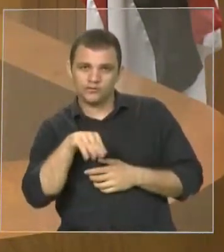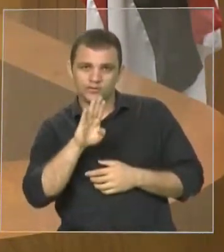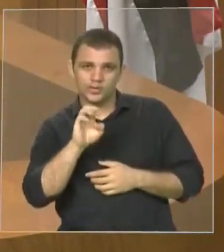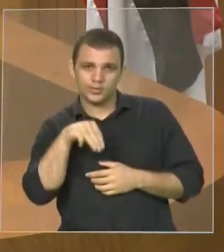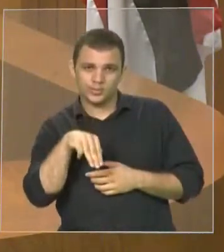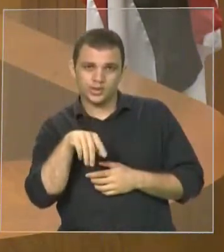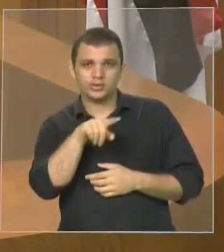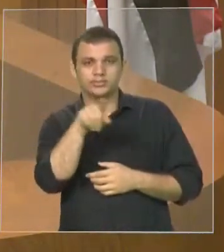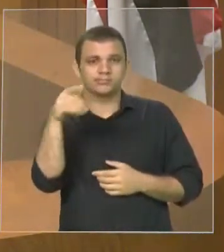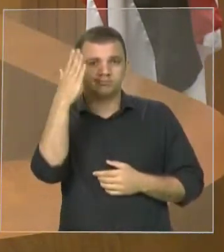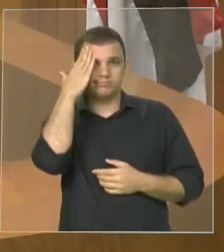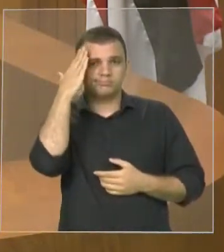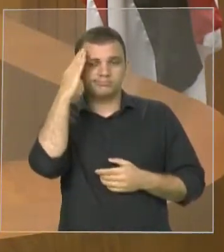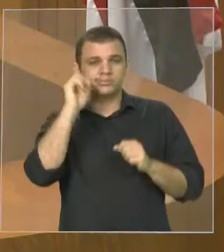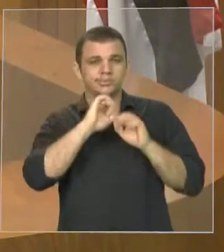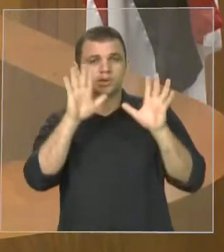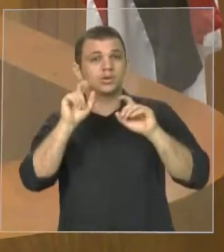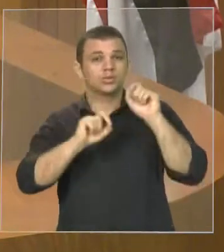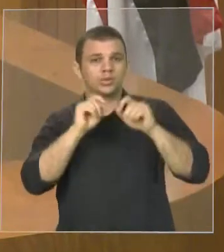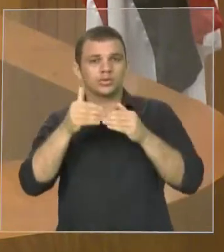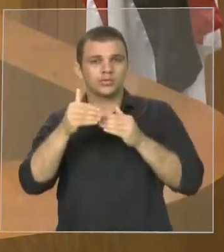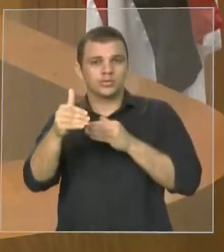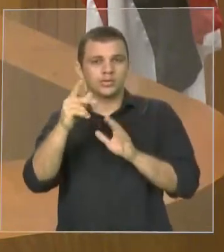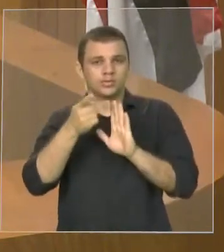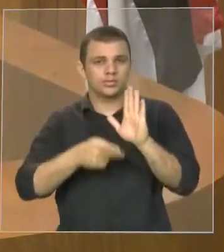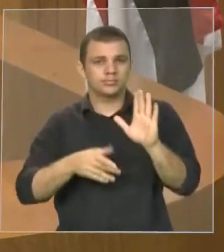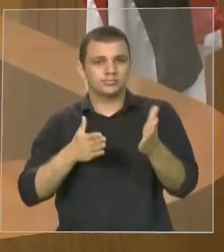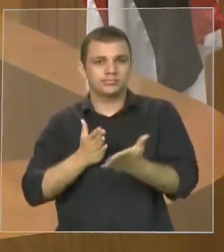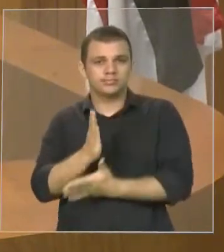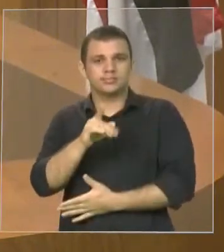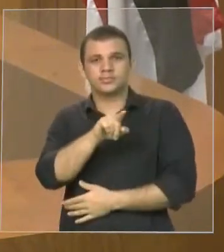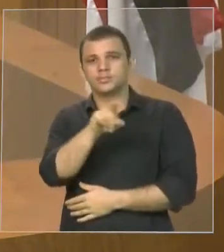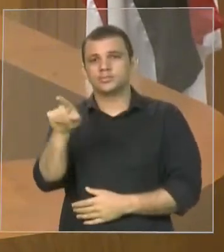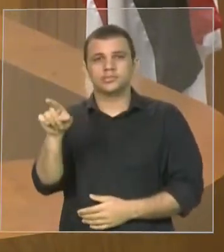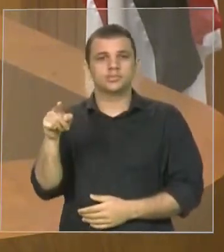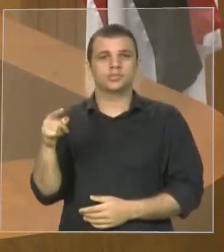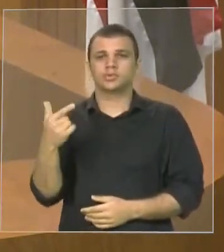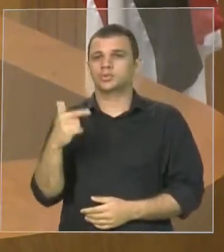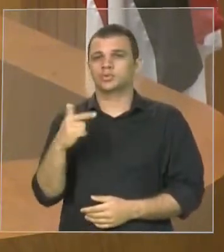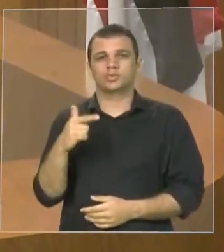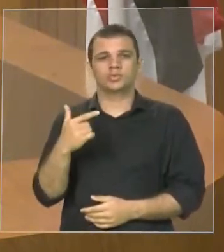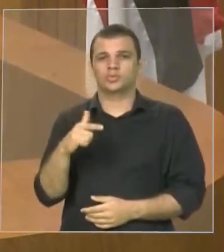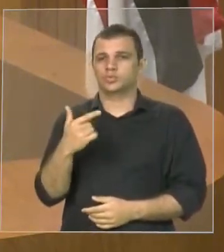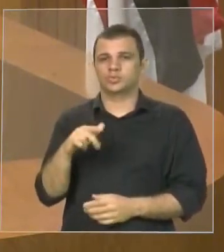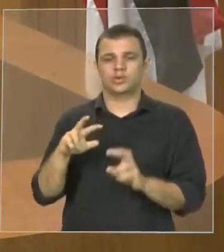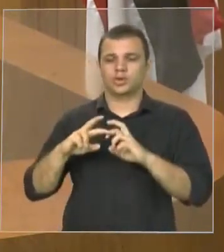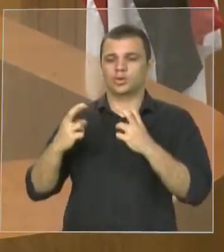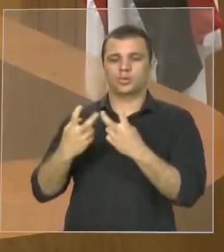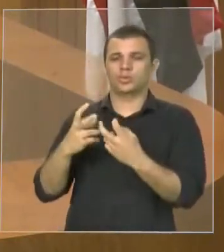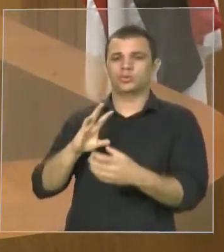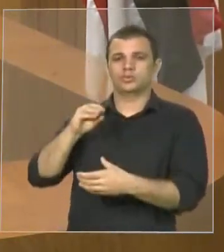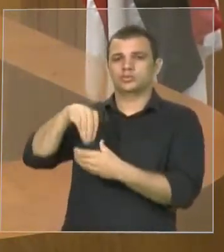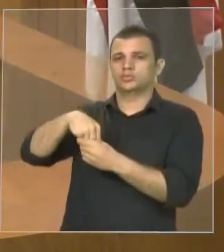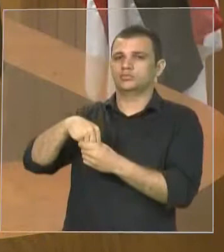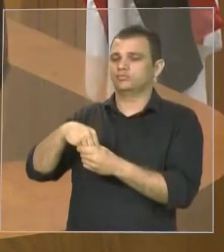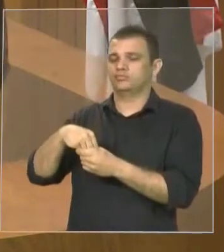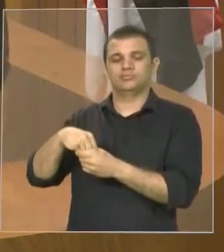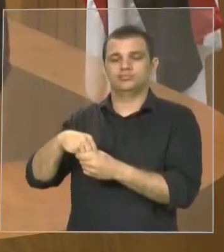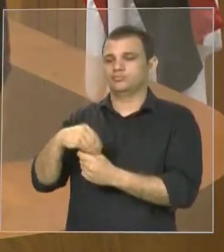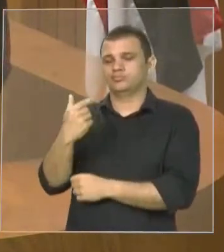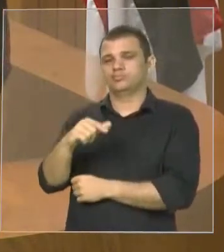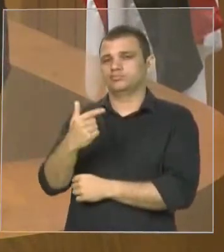da aprovação desse projeto sem essa emenda, vocês não terão mais o assento assegurado como tem hoje no